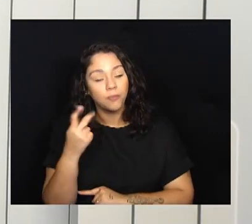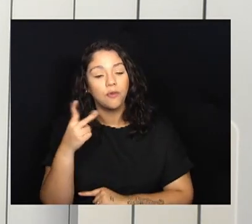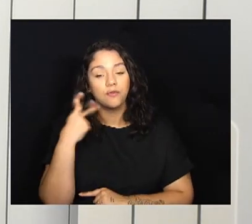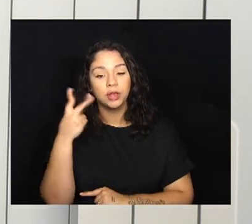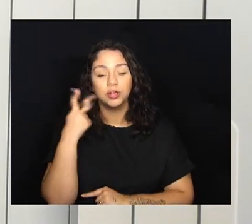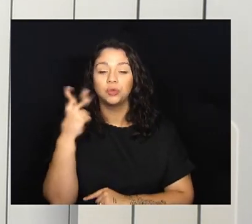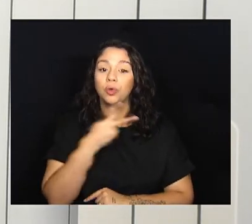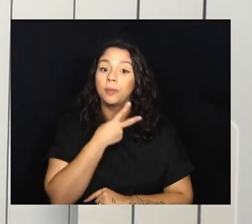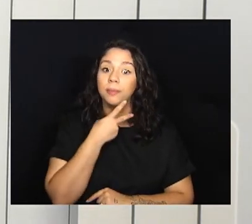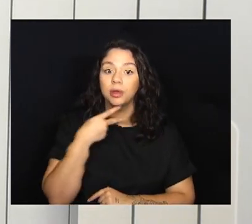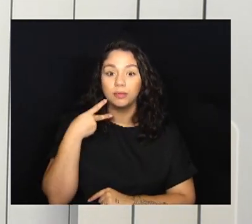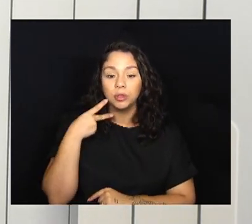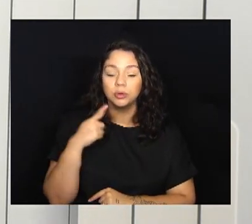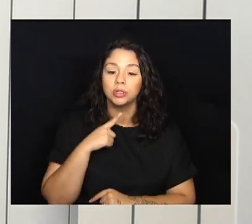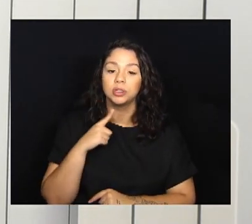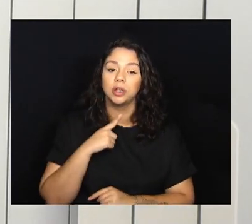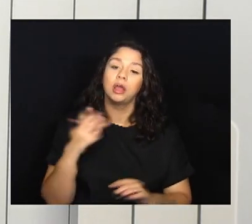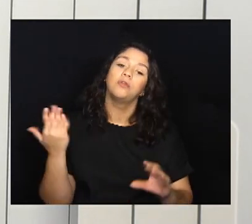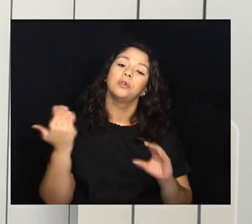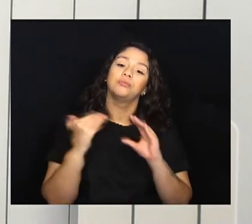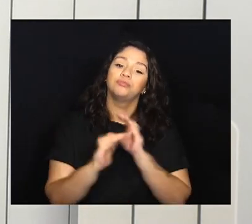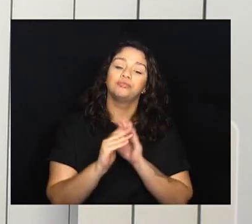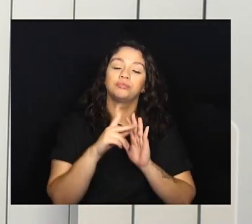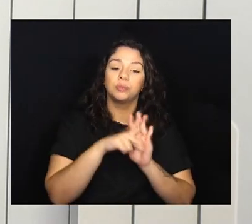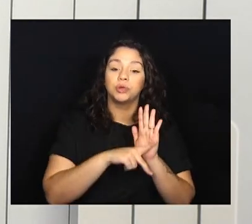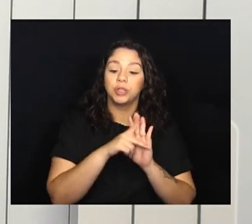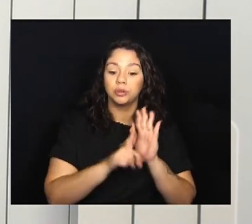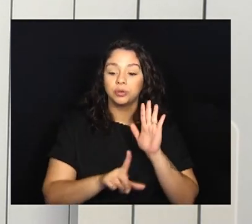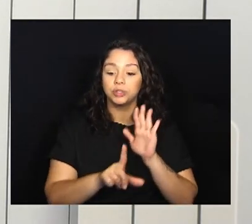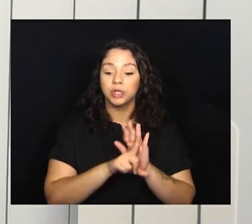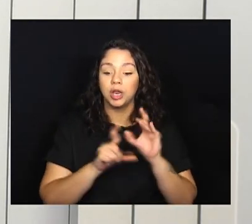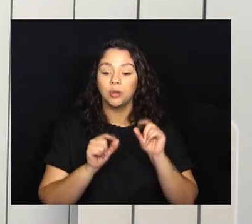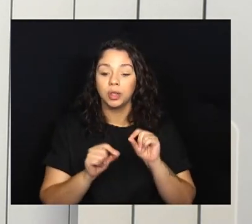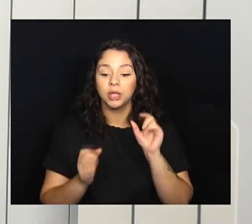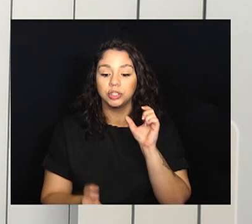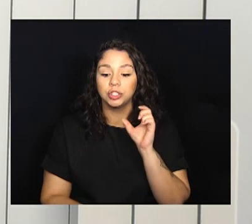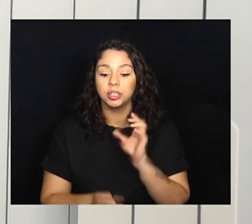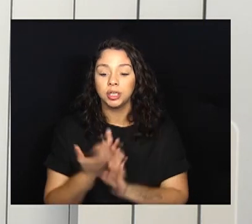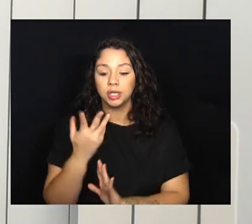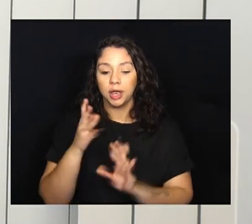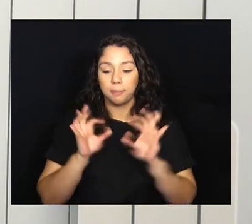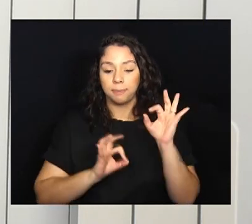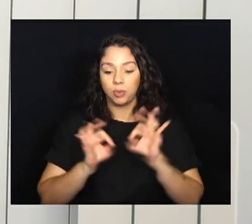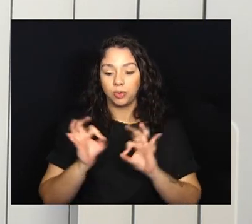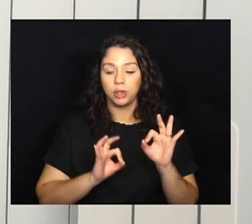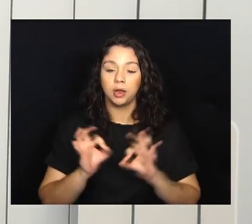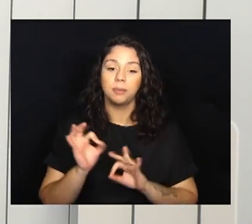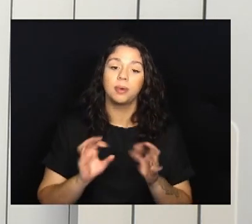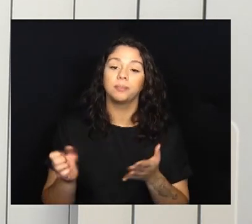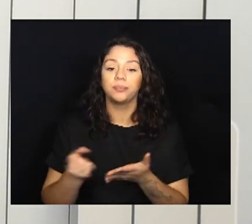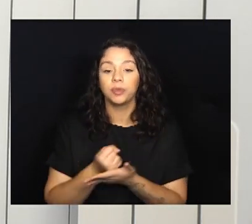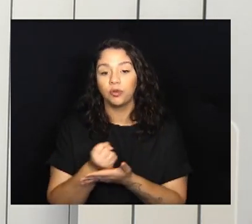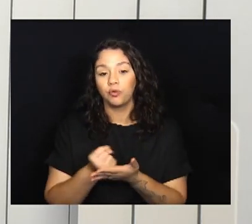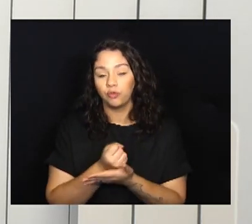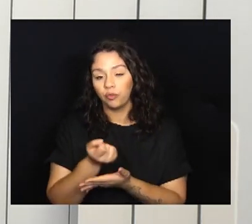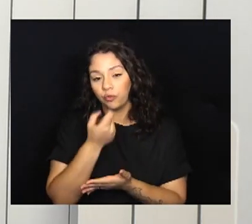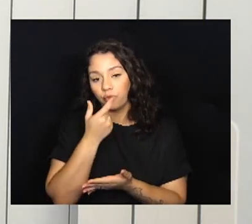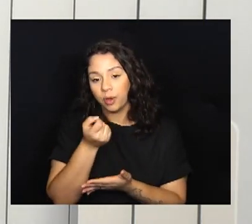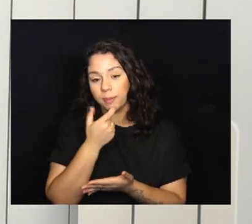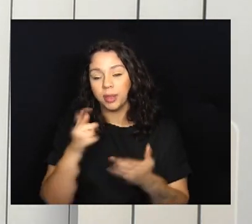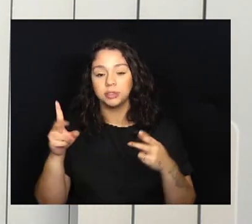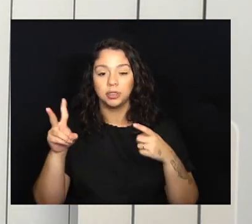Permínio Monteiro protocolou um projeto de lei para a implantação do programa Farmácia Veterinária